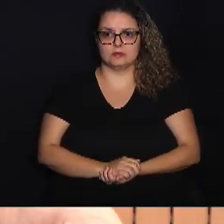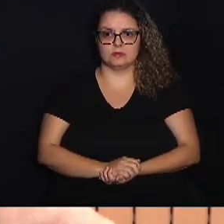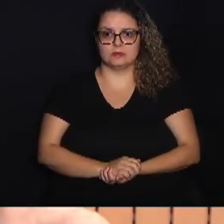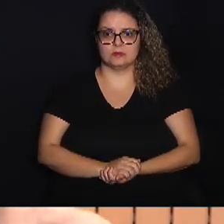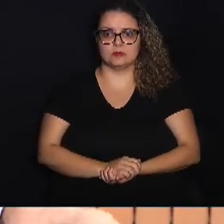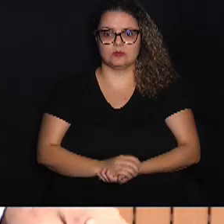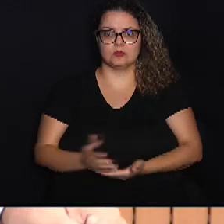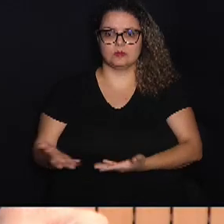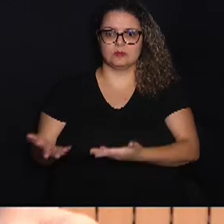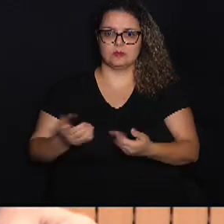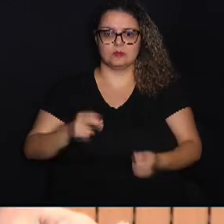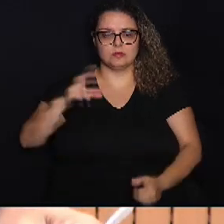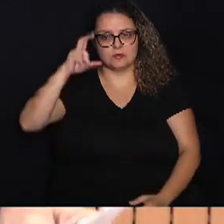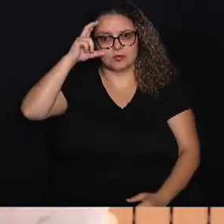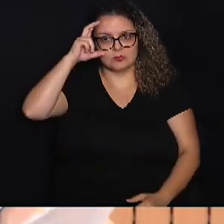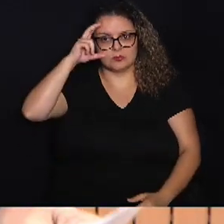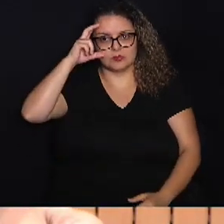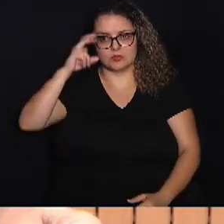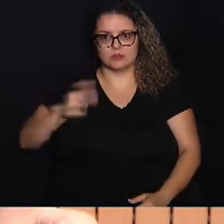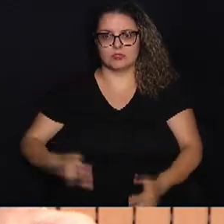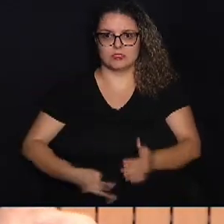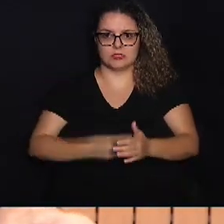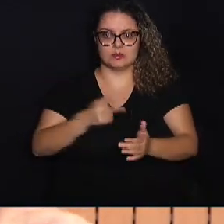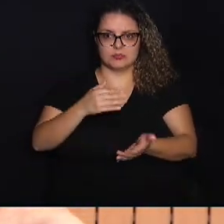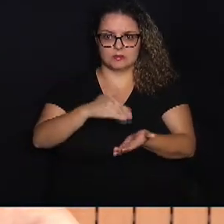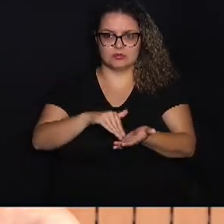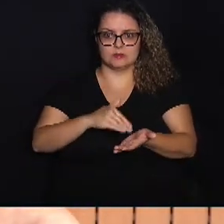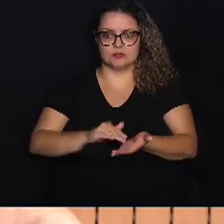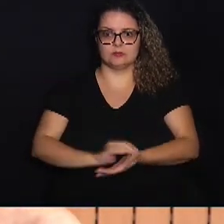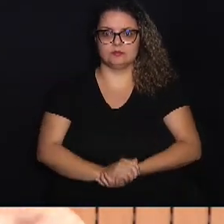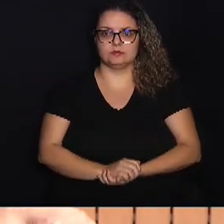vereador carlinos Camel para ocupar a segunda